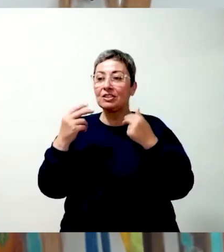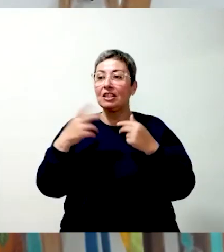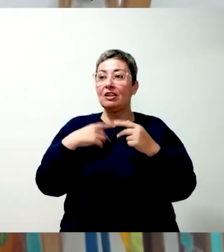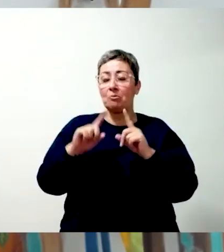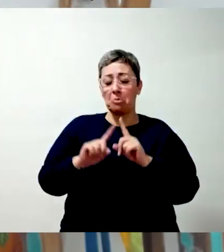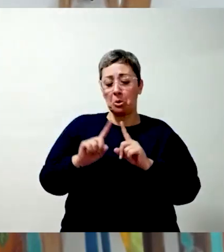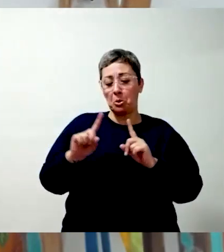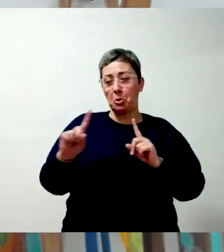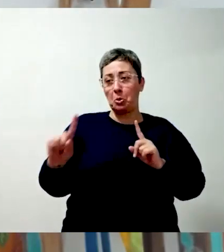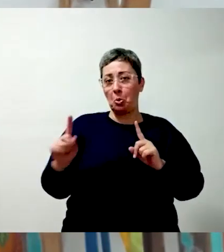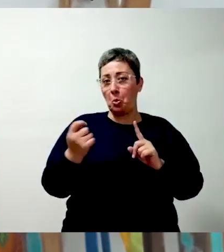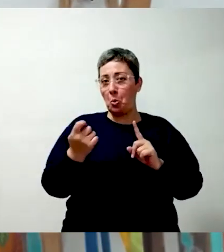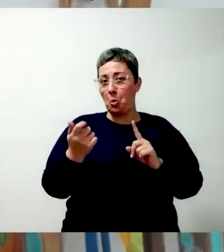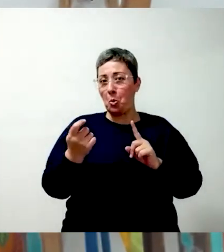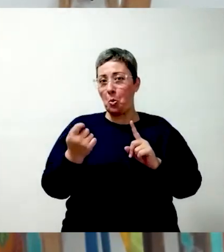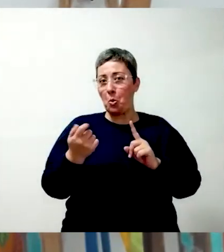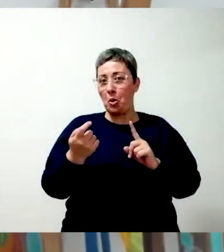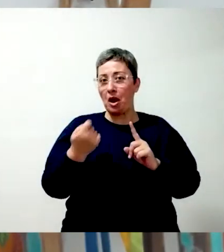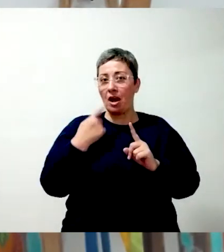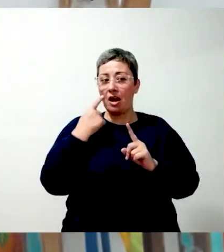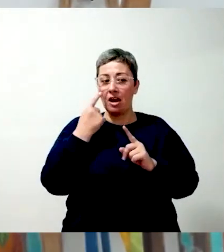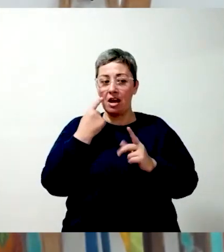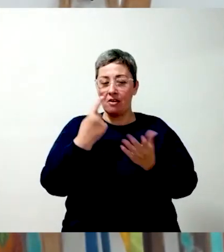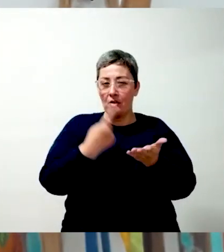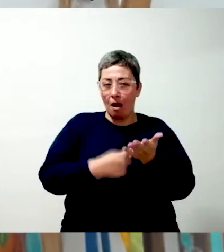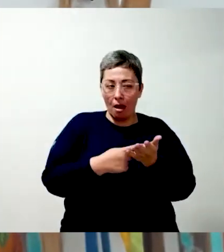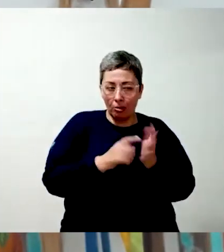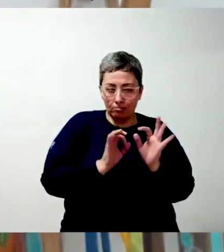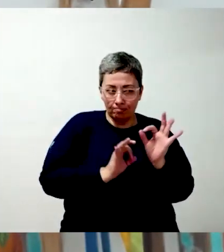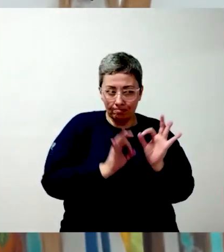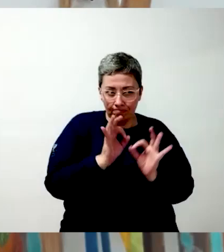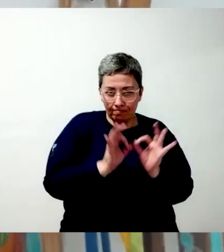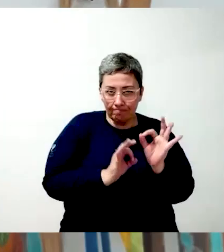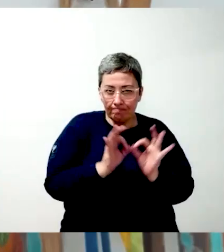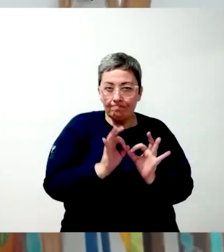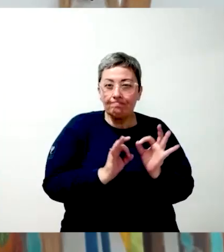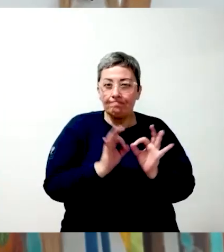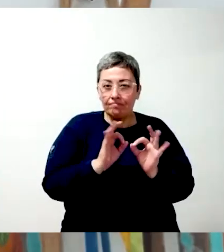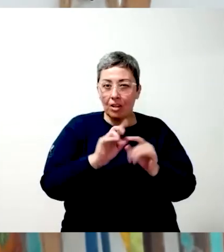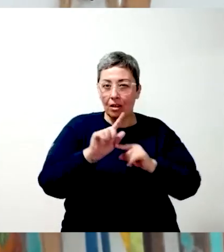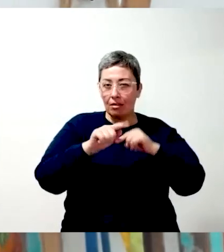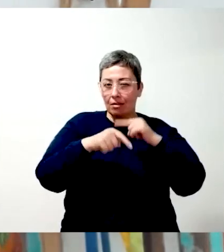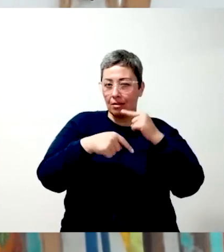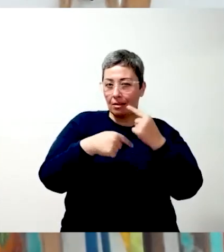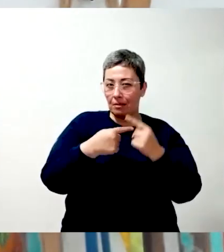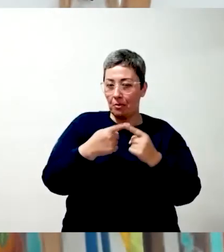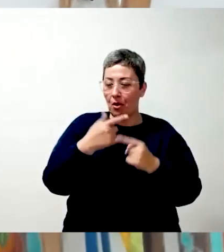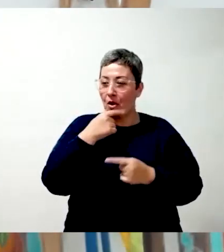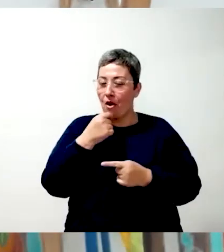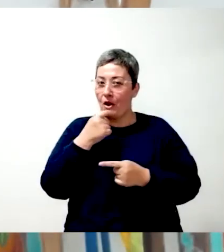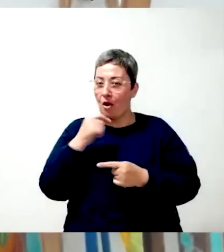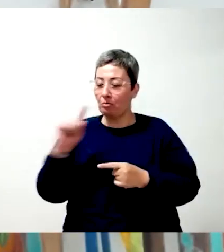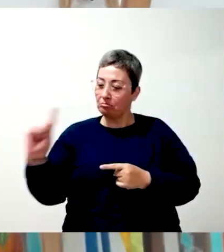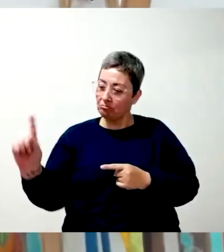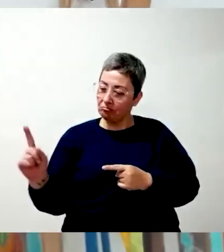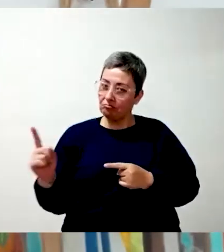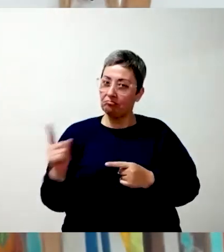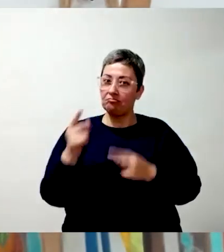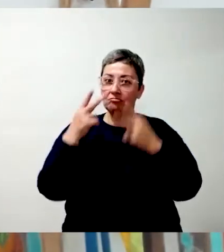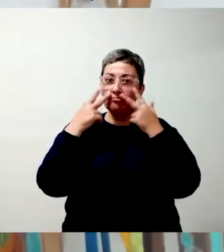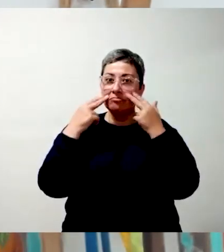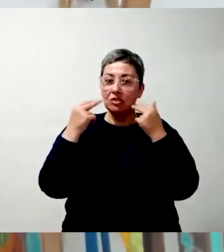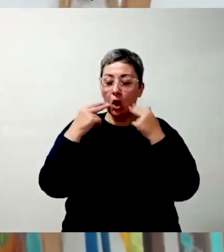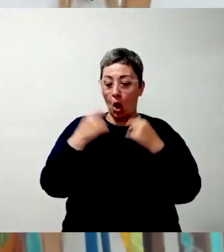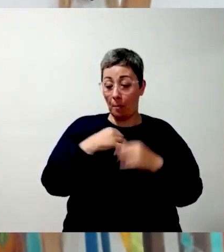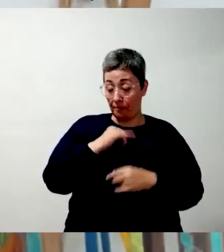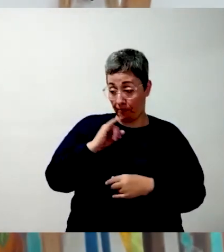indígena se distanciou um pouquinho e fizeram um plano. Logo depois que o outro jovem se